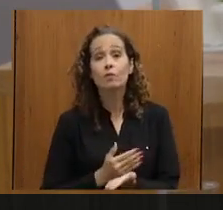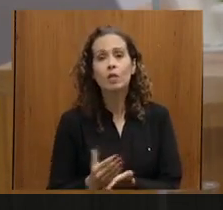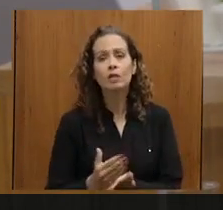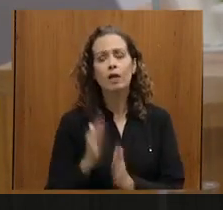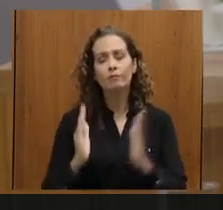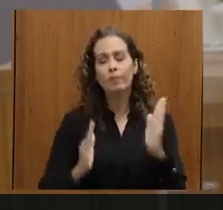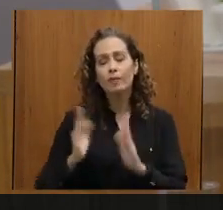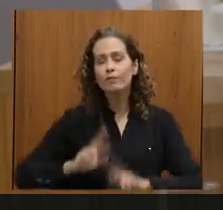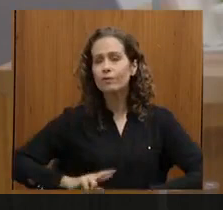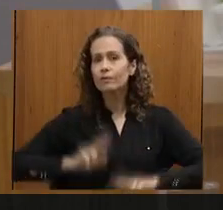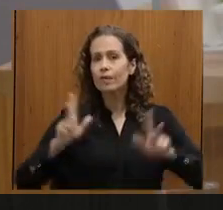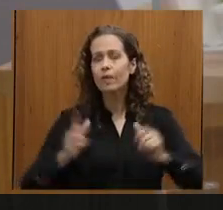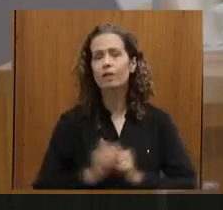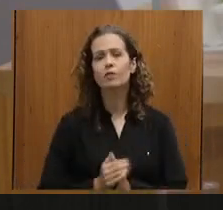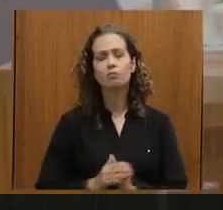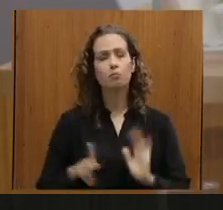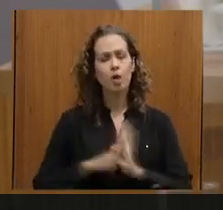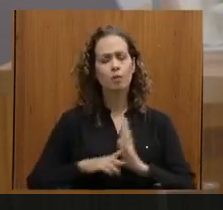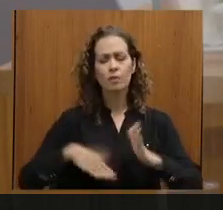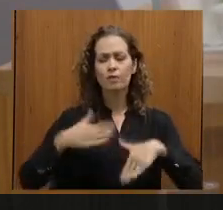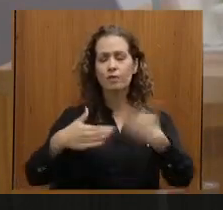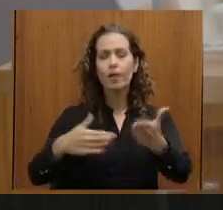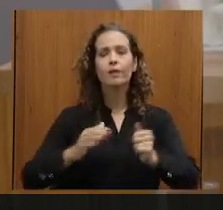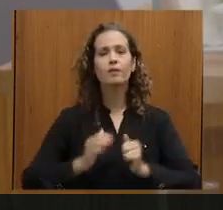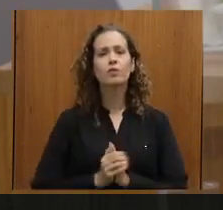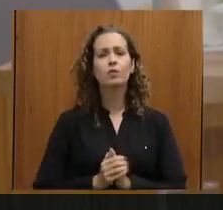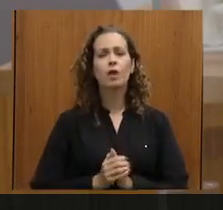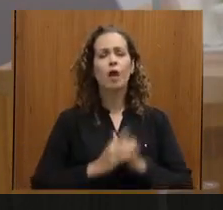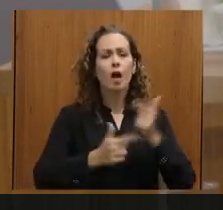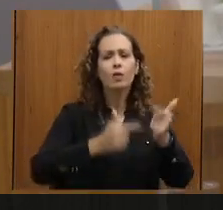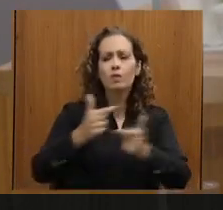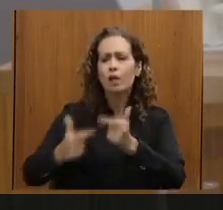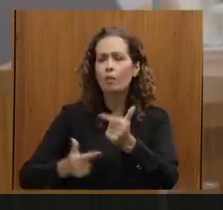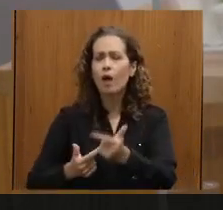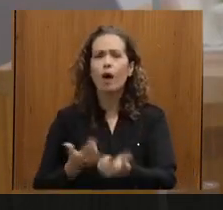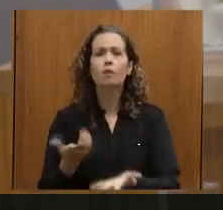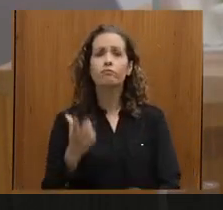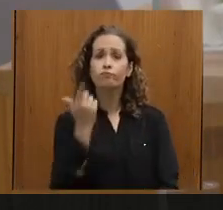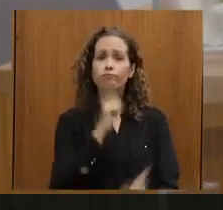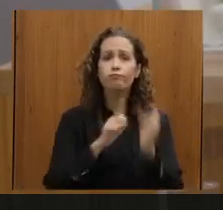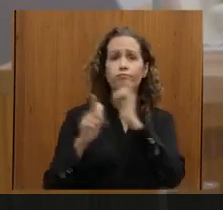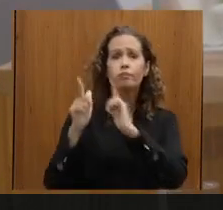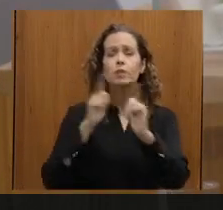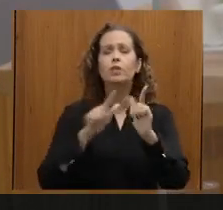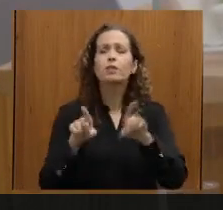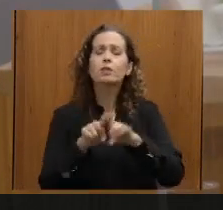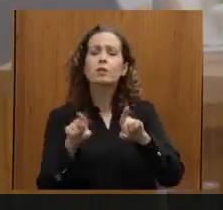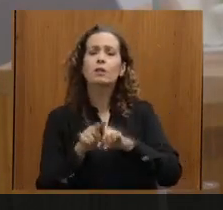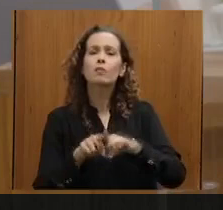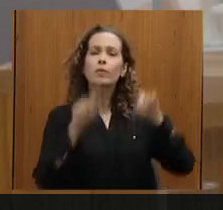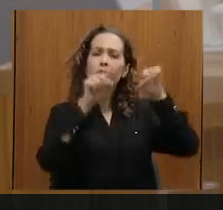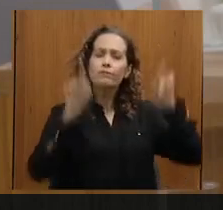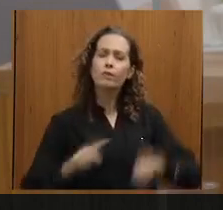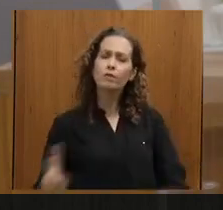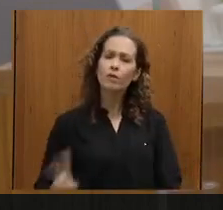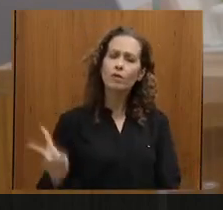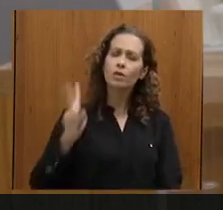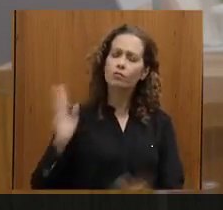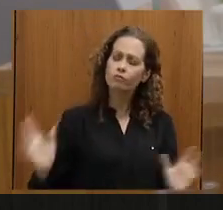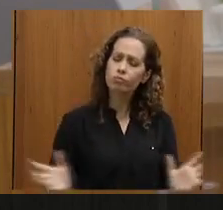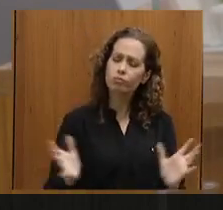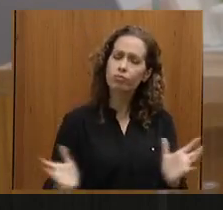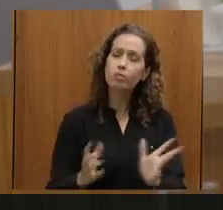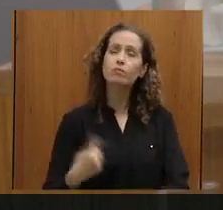na era do desenvolvimento, na era da geração de emprego, da valorização dos nossos servidores, valorização dos nossos serviços